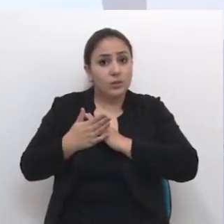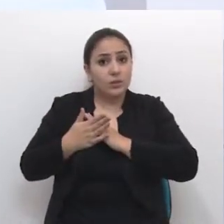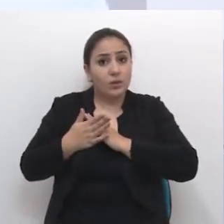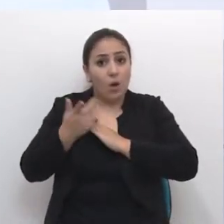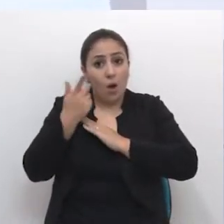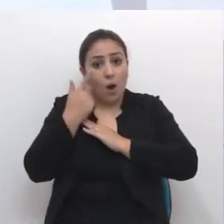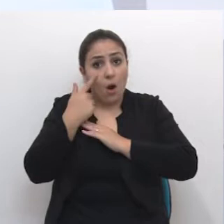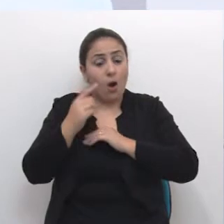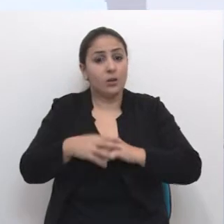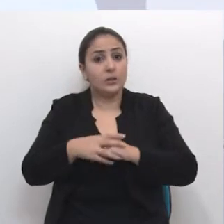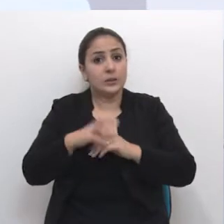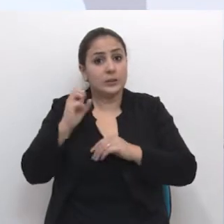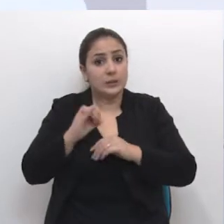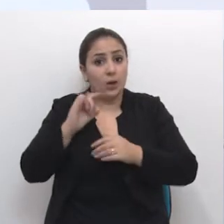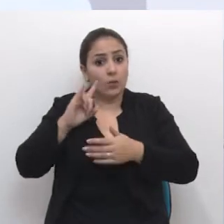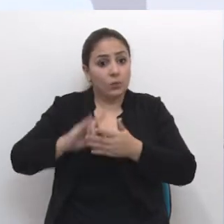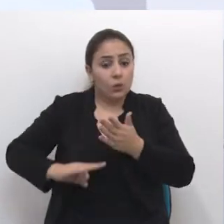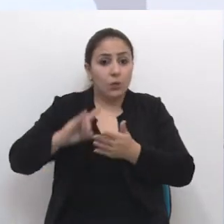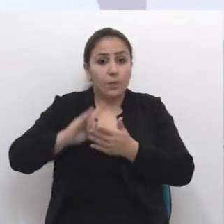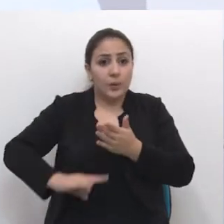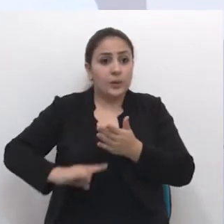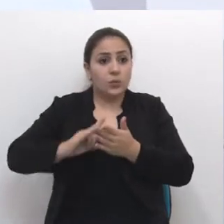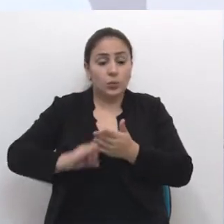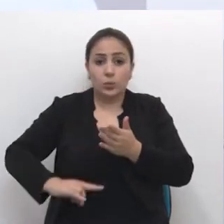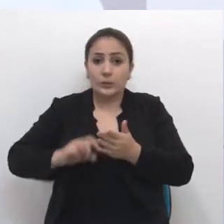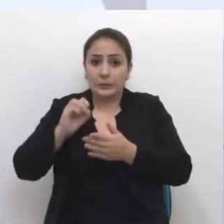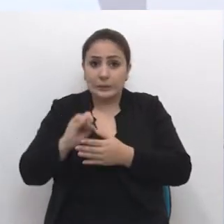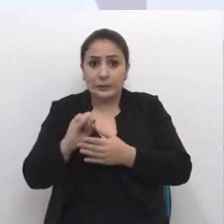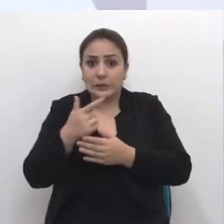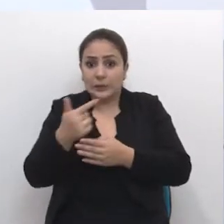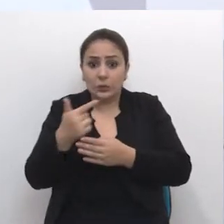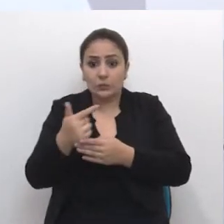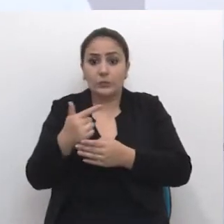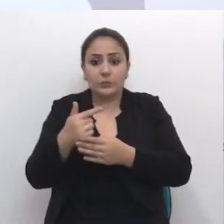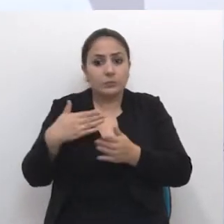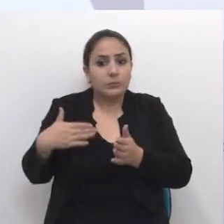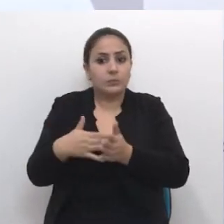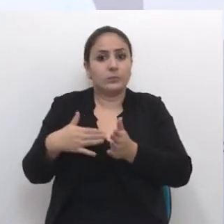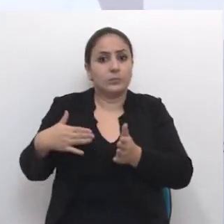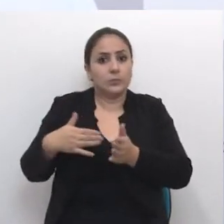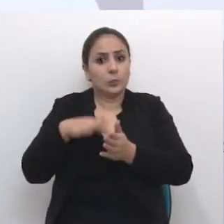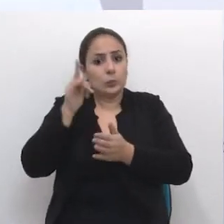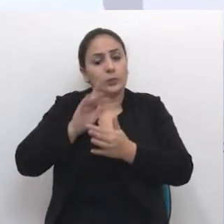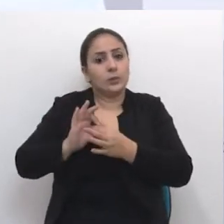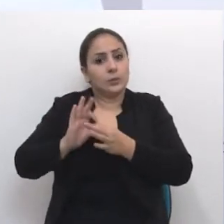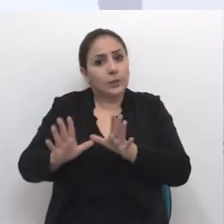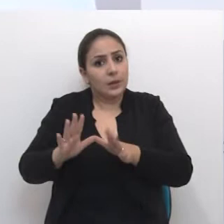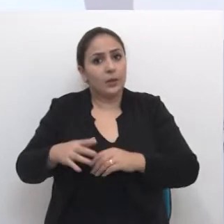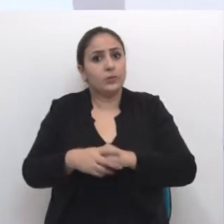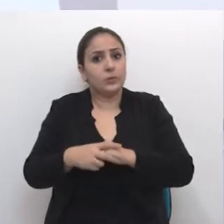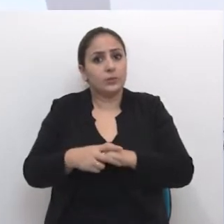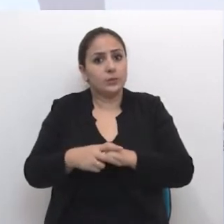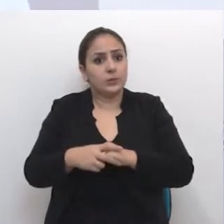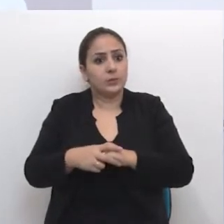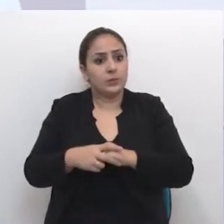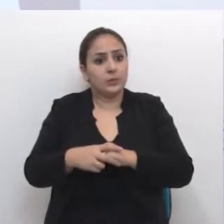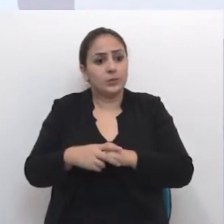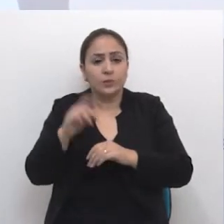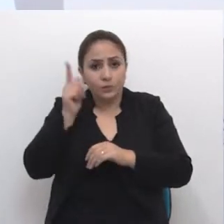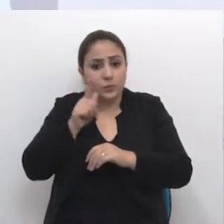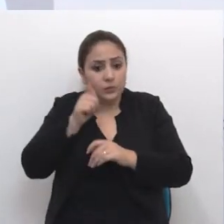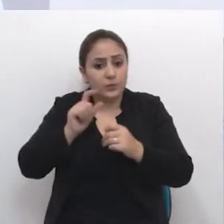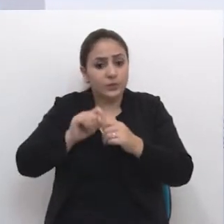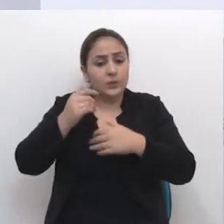Quando algum documento não tiver agilidade para ser liberado, para fazer a coisa